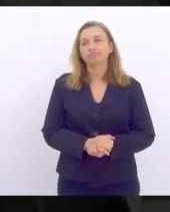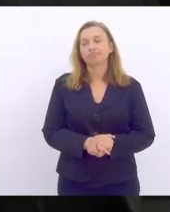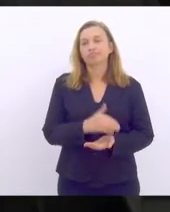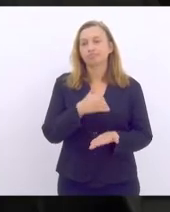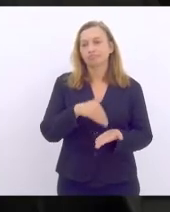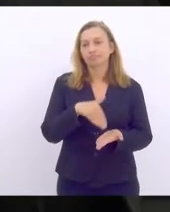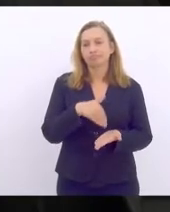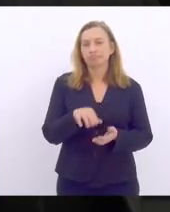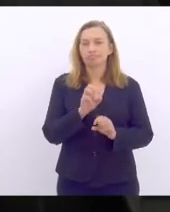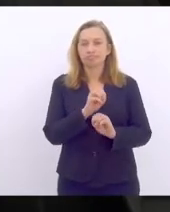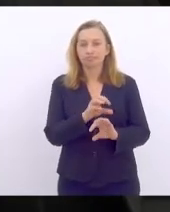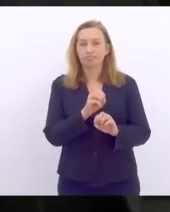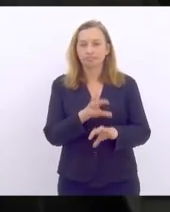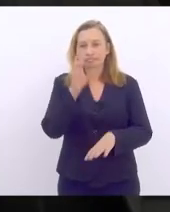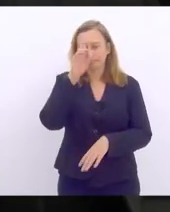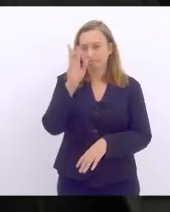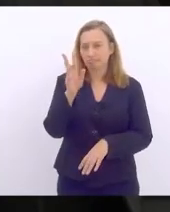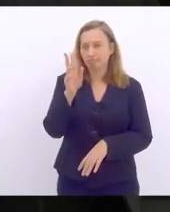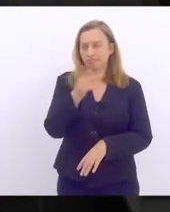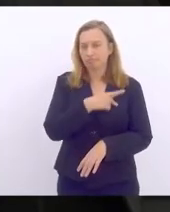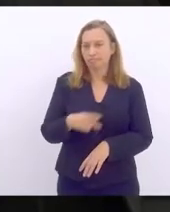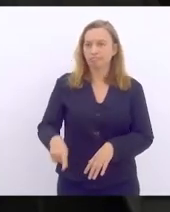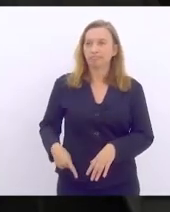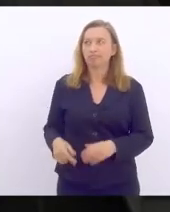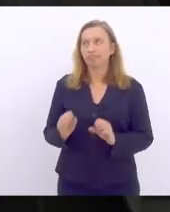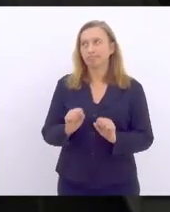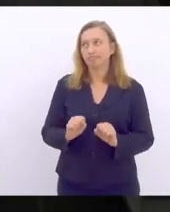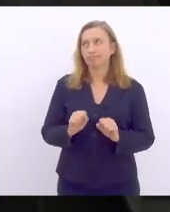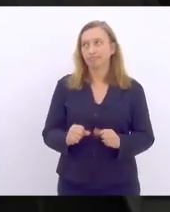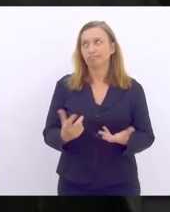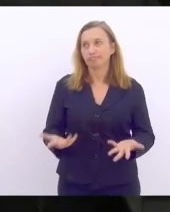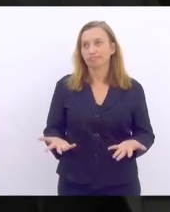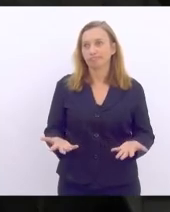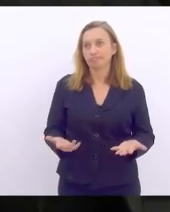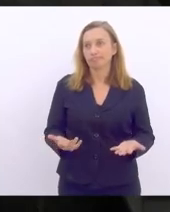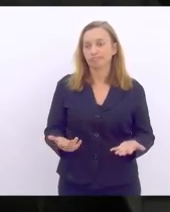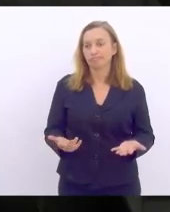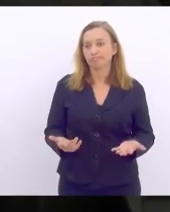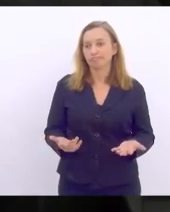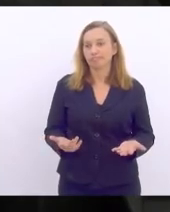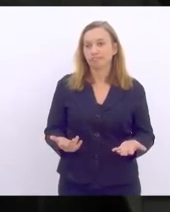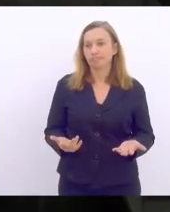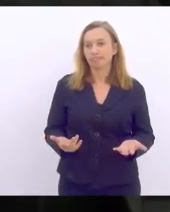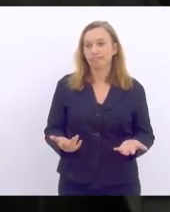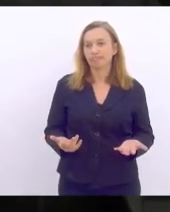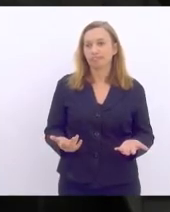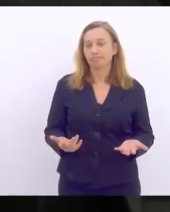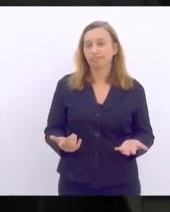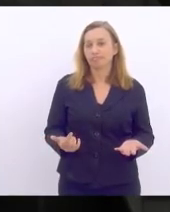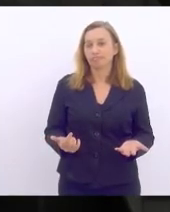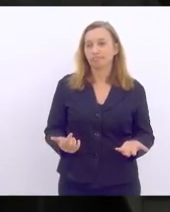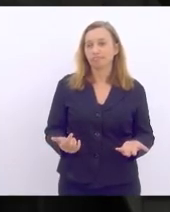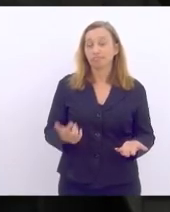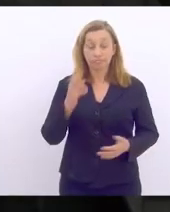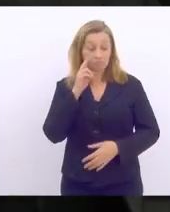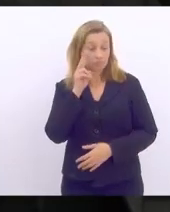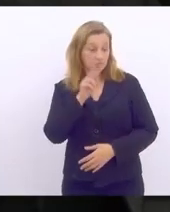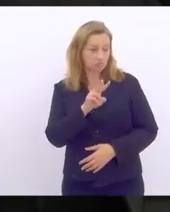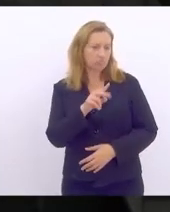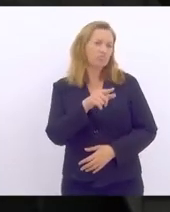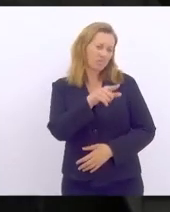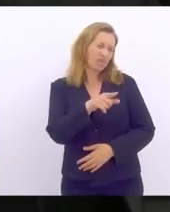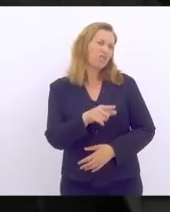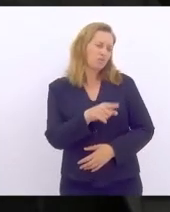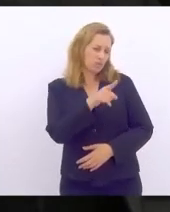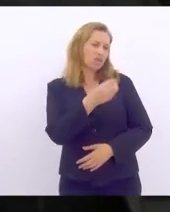secretário de educação senhora Presidente pudesse ser algo que eu olhe para alguém e